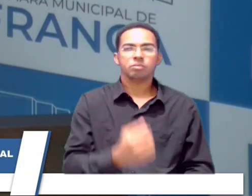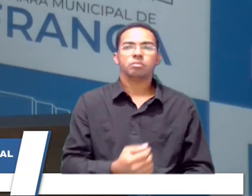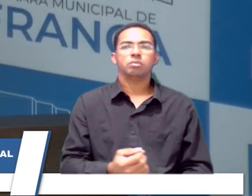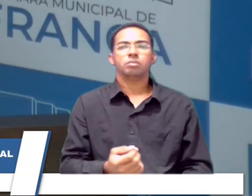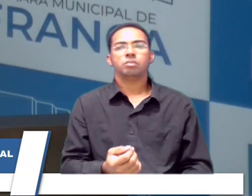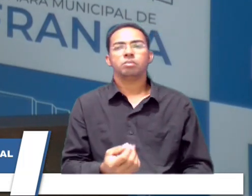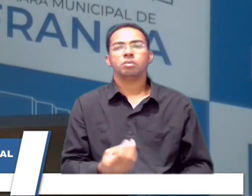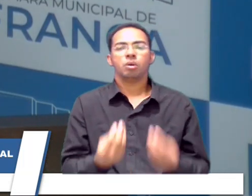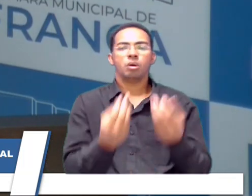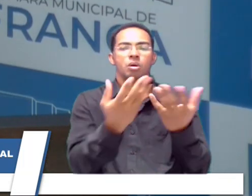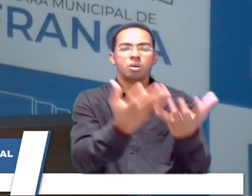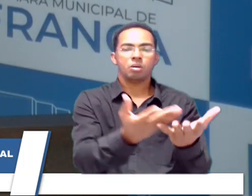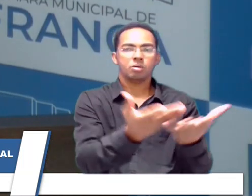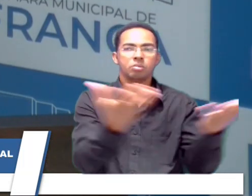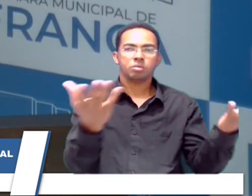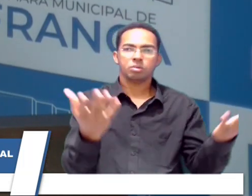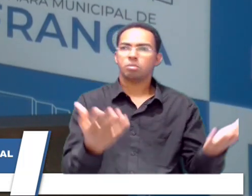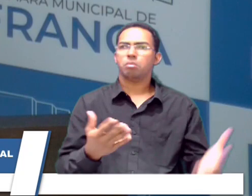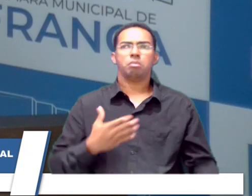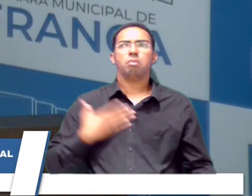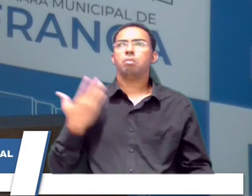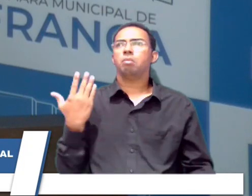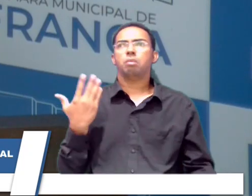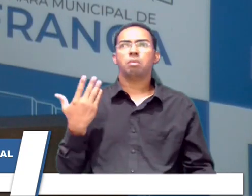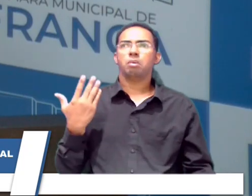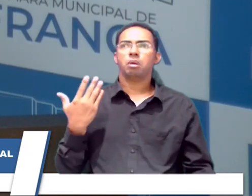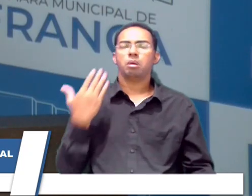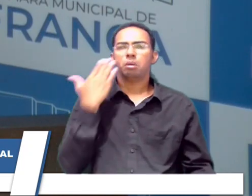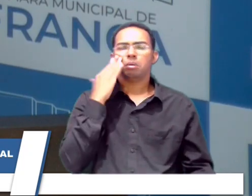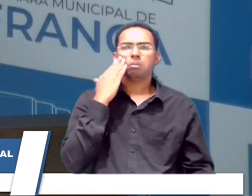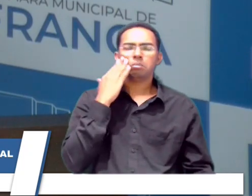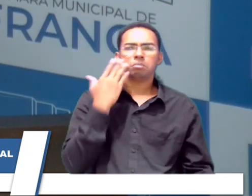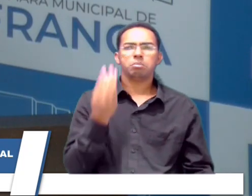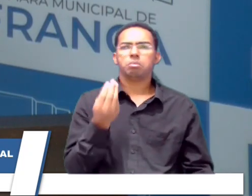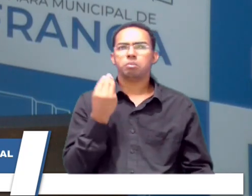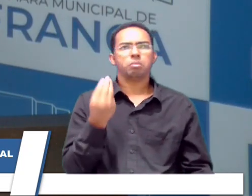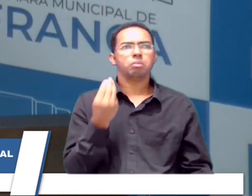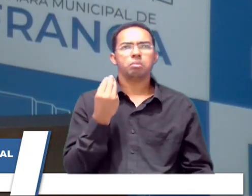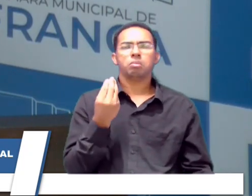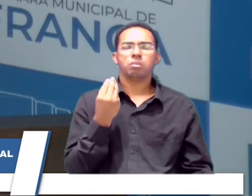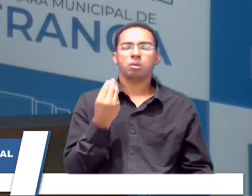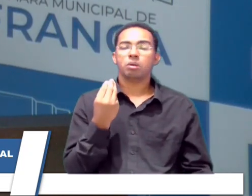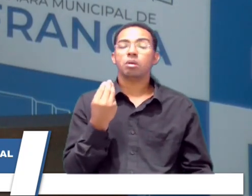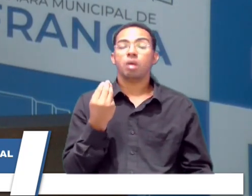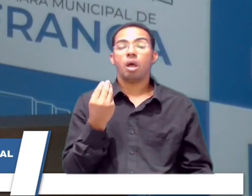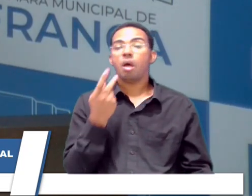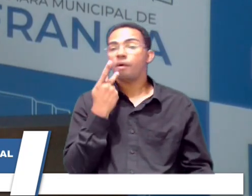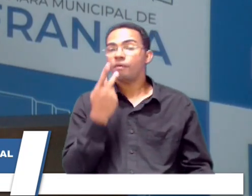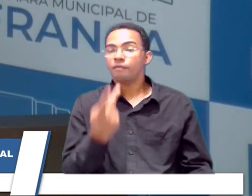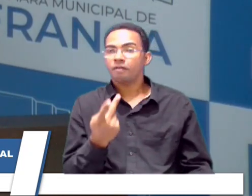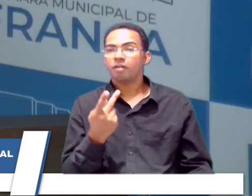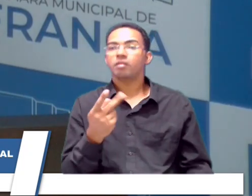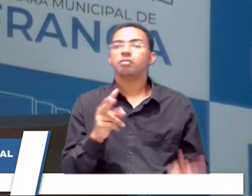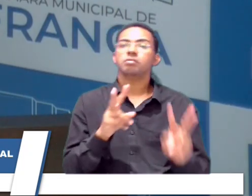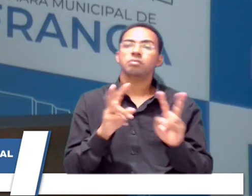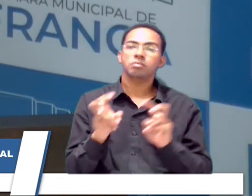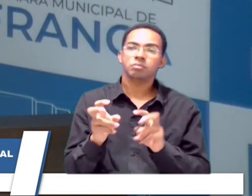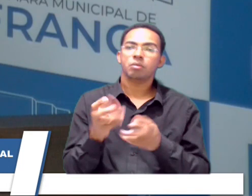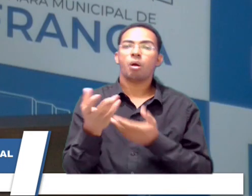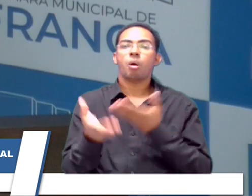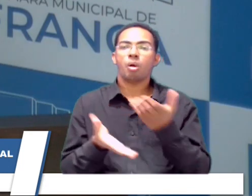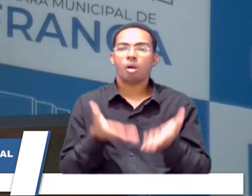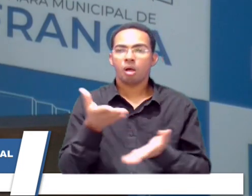distribuir. A gente ficou assim meio sem entender o que era, né? Aí veio falar sobre o tratamento com